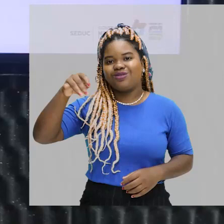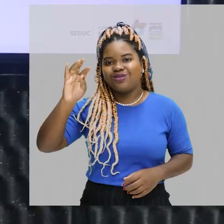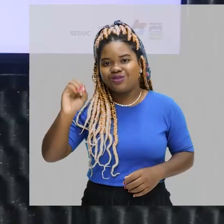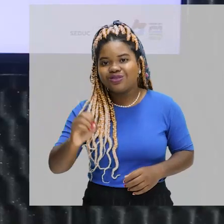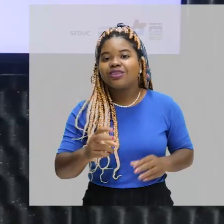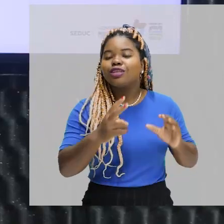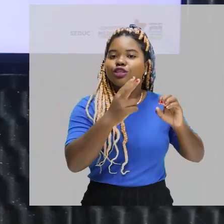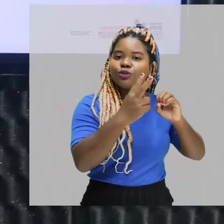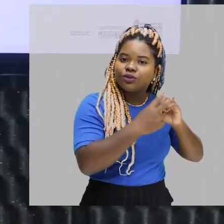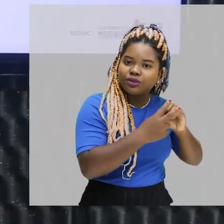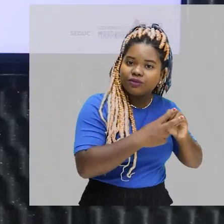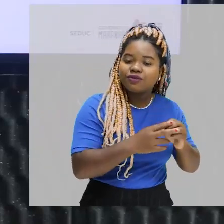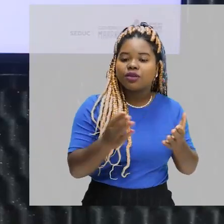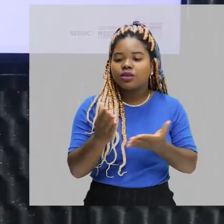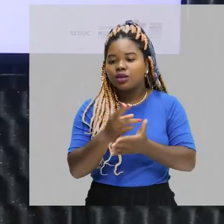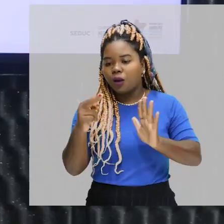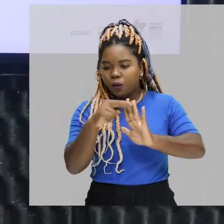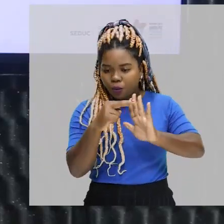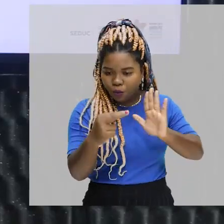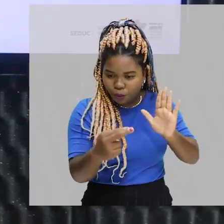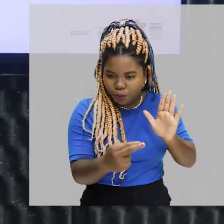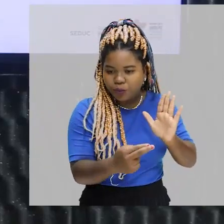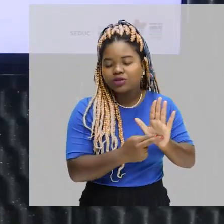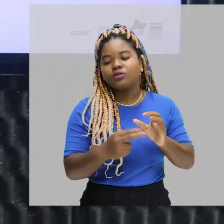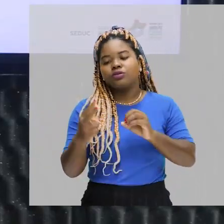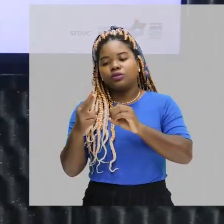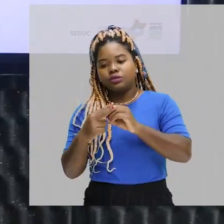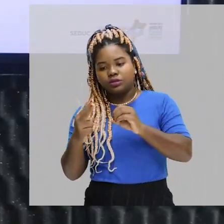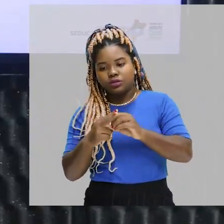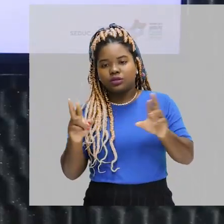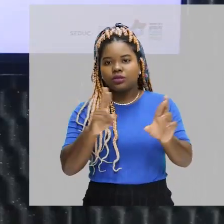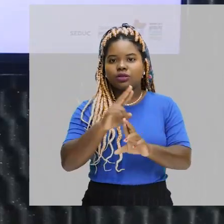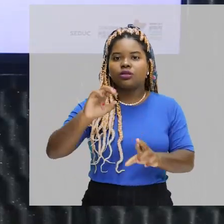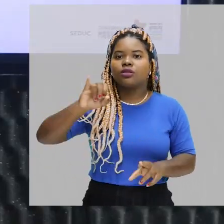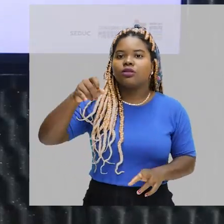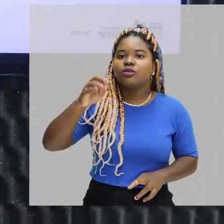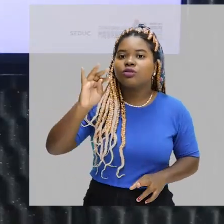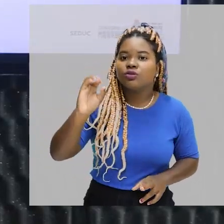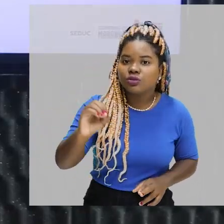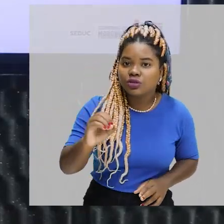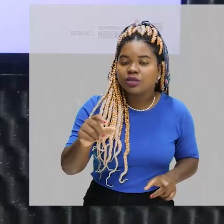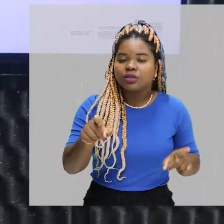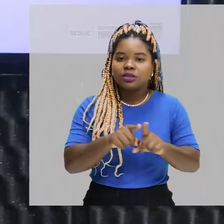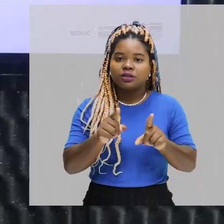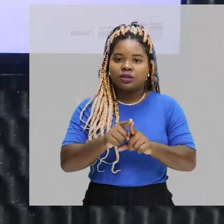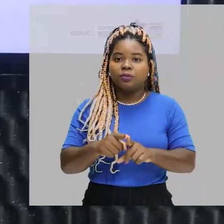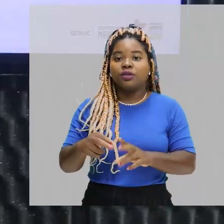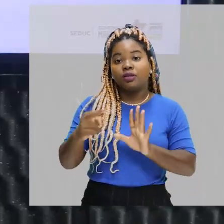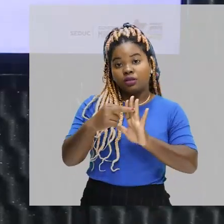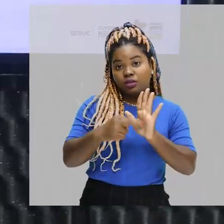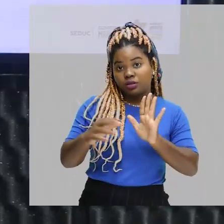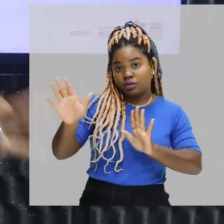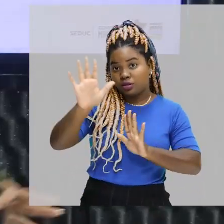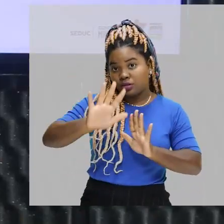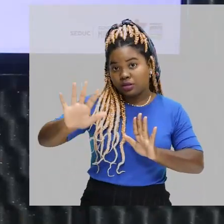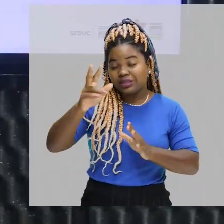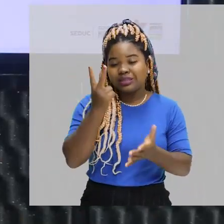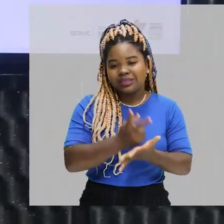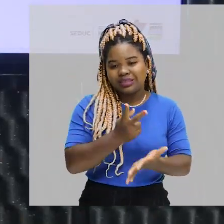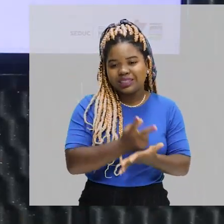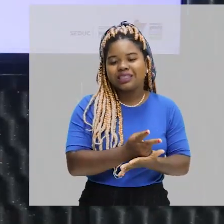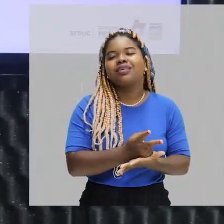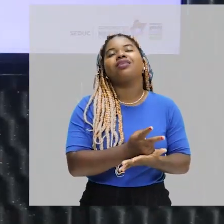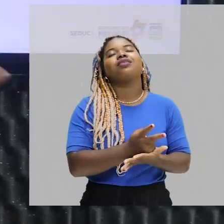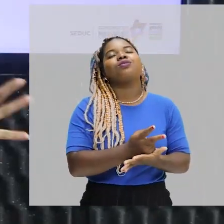algumas regras de posicionamento do verbo em relação ao sujeito. Vimos a regra geral, o verbo vai concordar com o